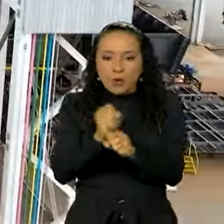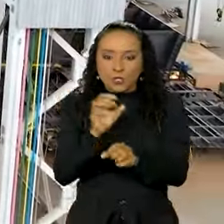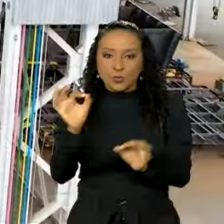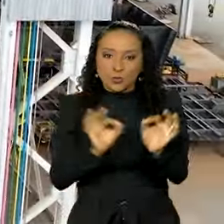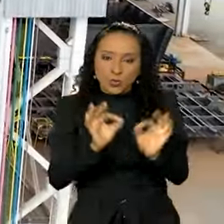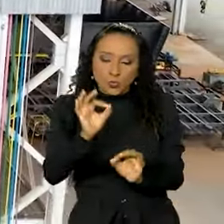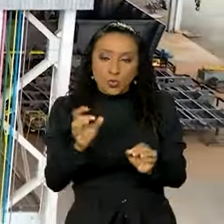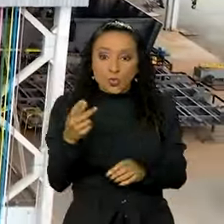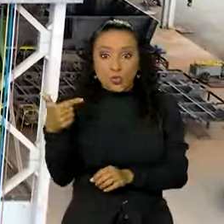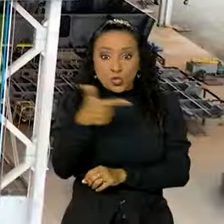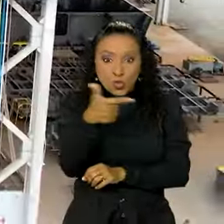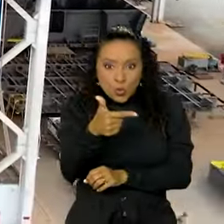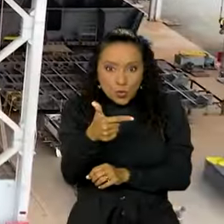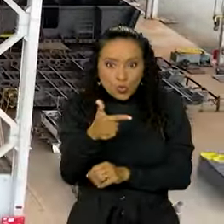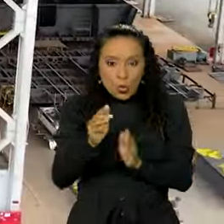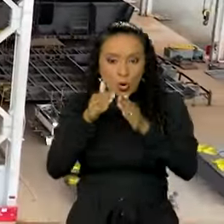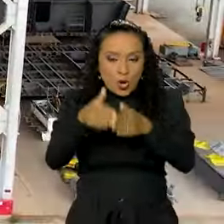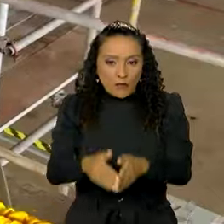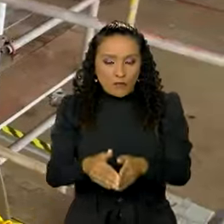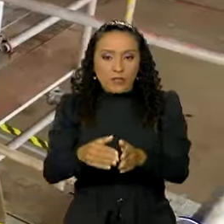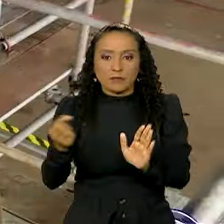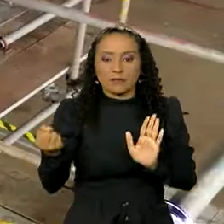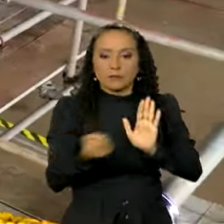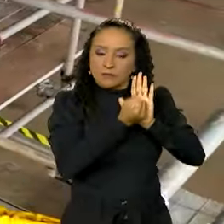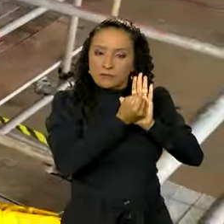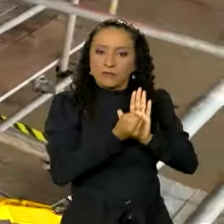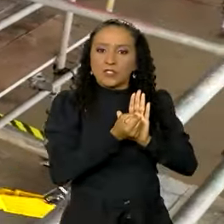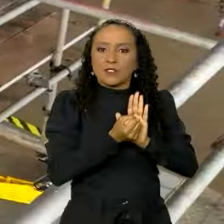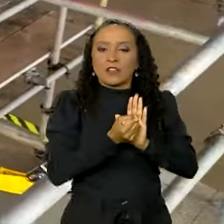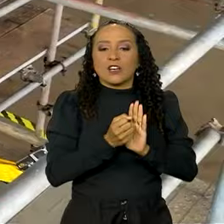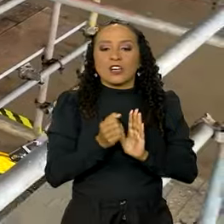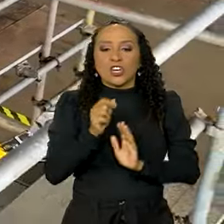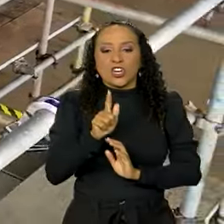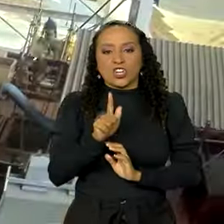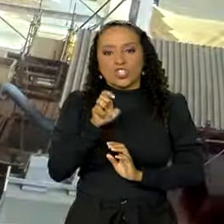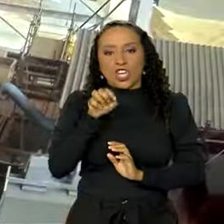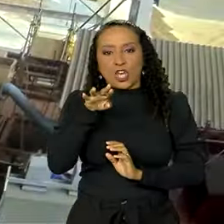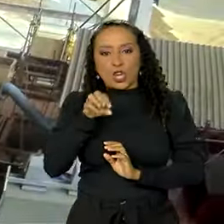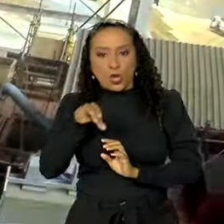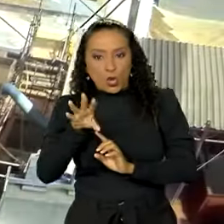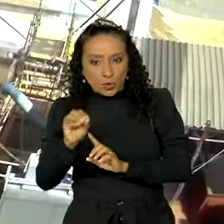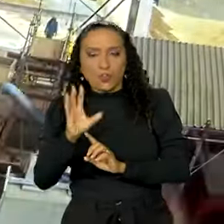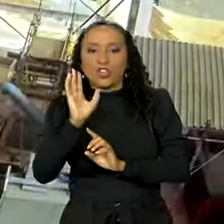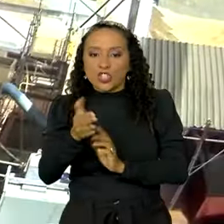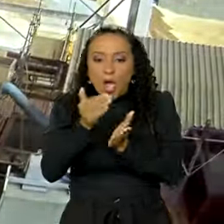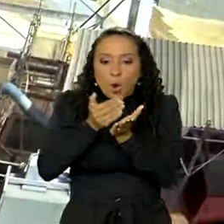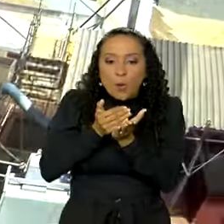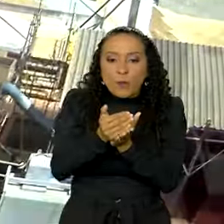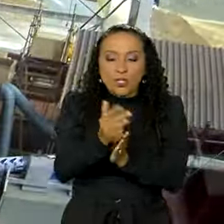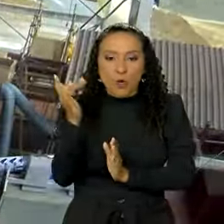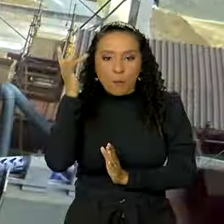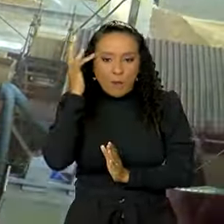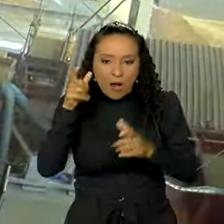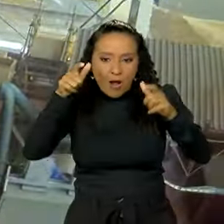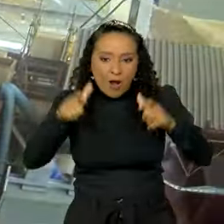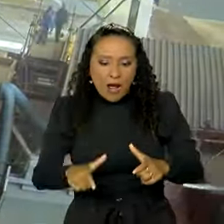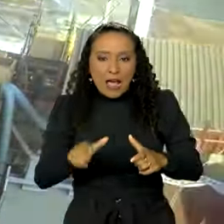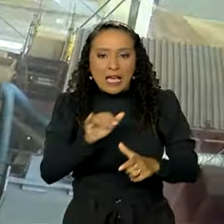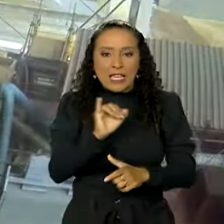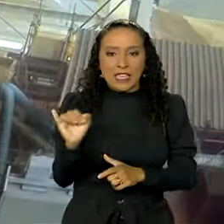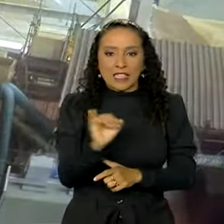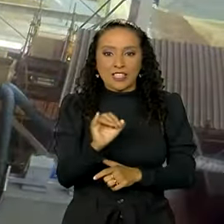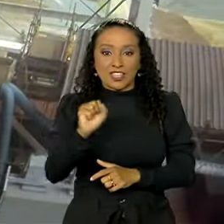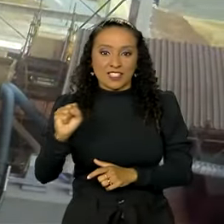segundo navio da classe, que será batizado de Fragata Jerônimo de Albuquerque, já começou no moderno estaleiro em